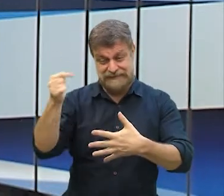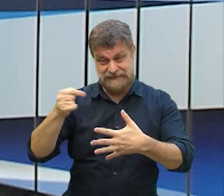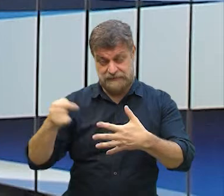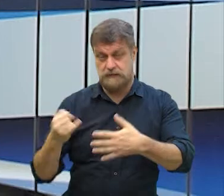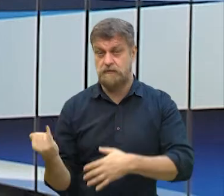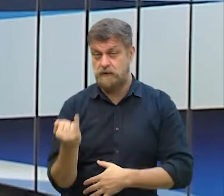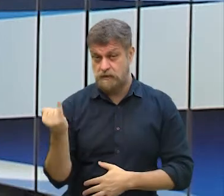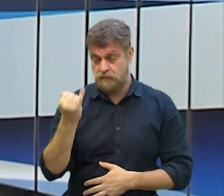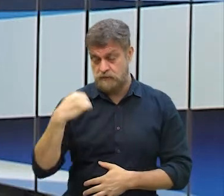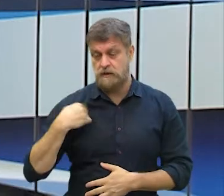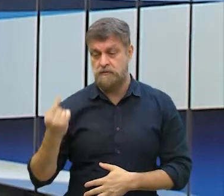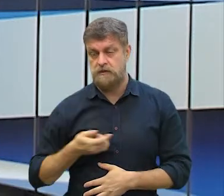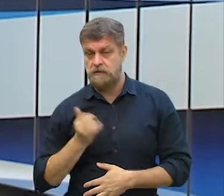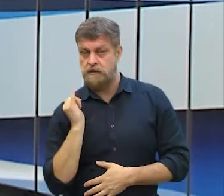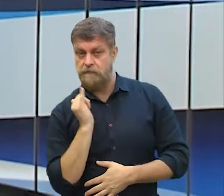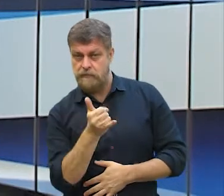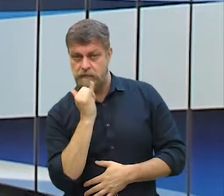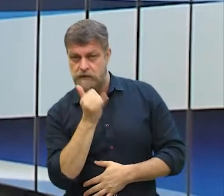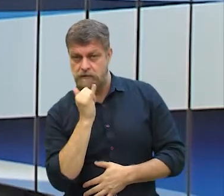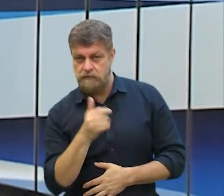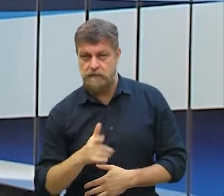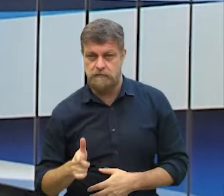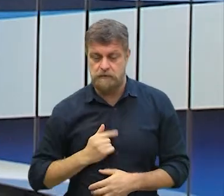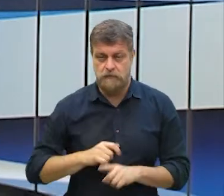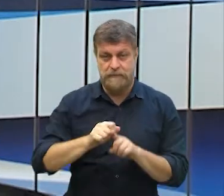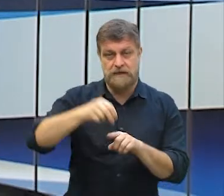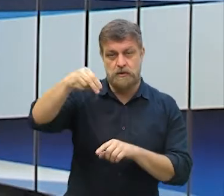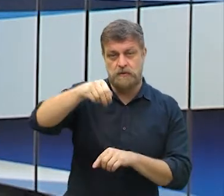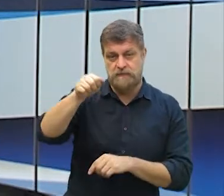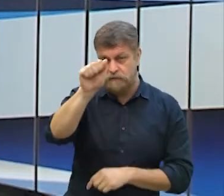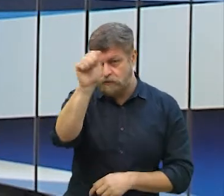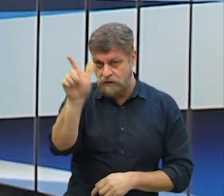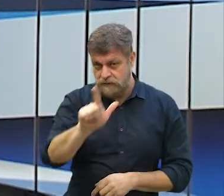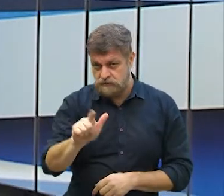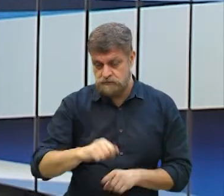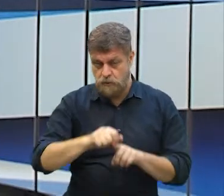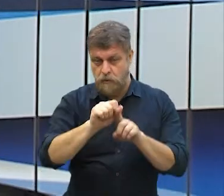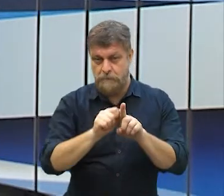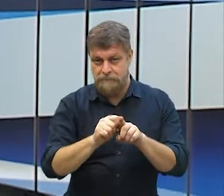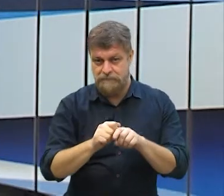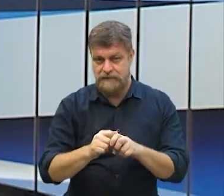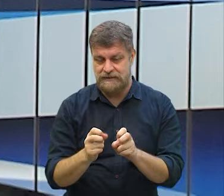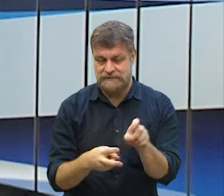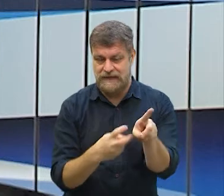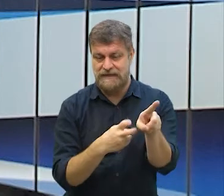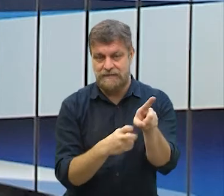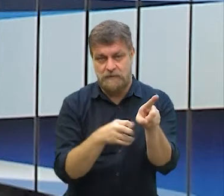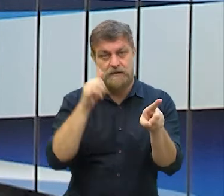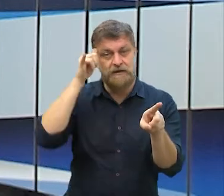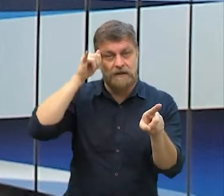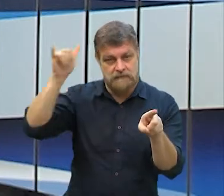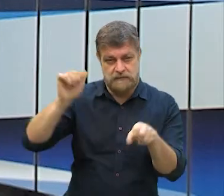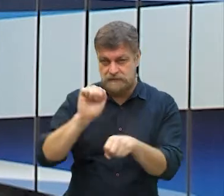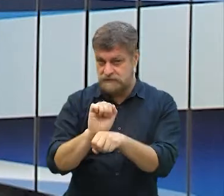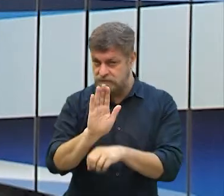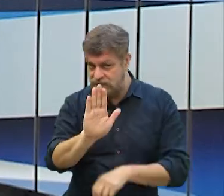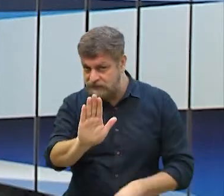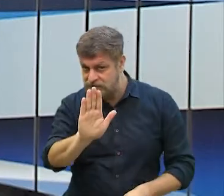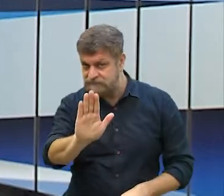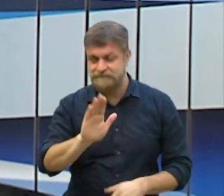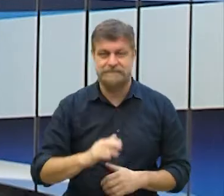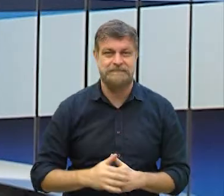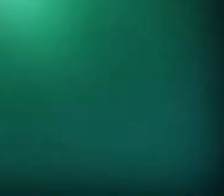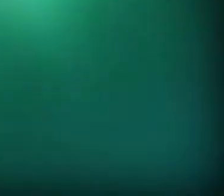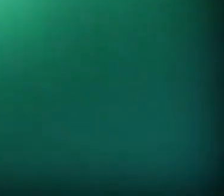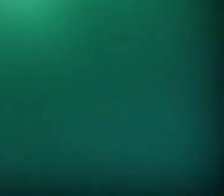muitos assuntos importantes para nós abordarmos neste Novembro Azul. É um mês de prevenção ao câncer da próstata. Não